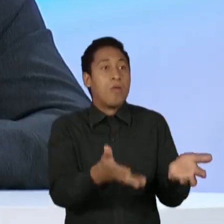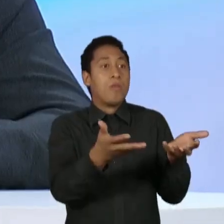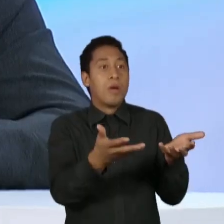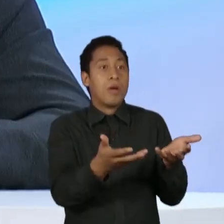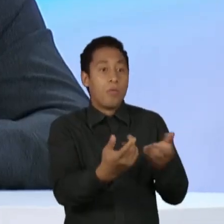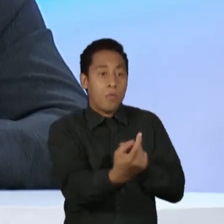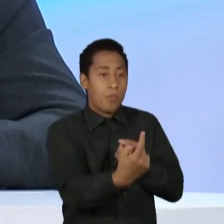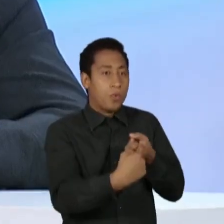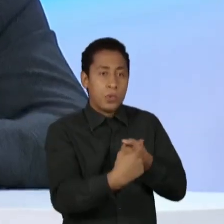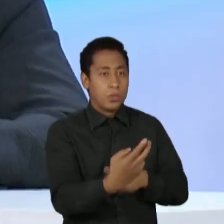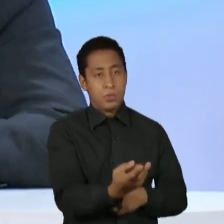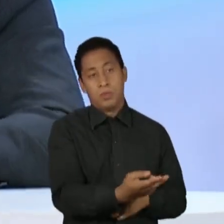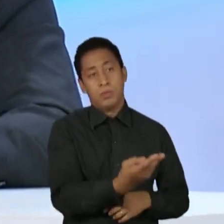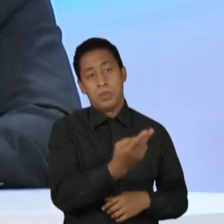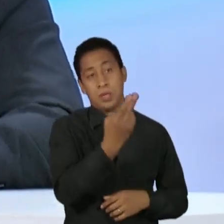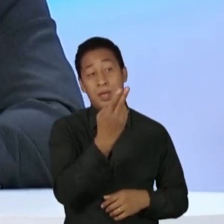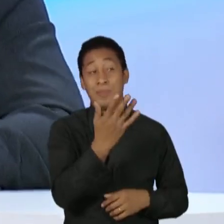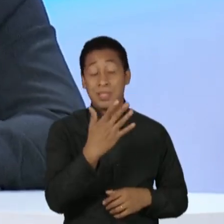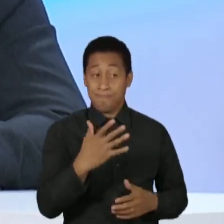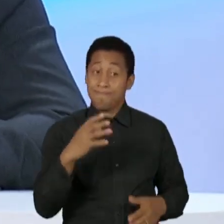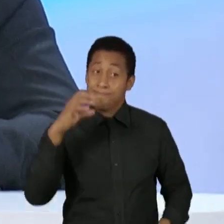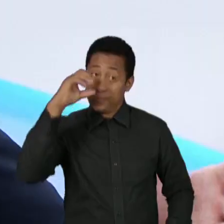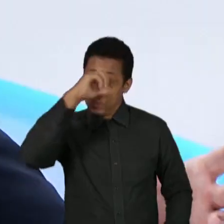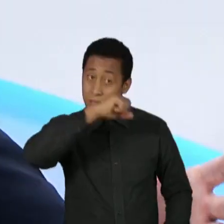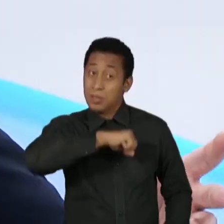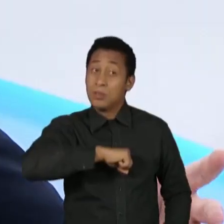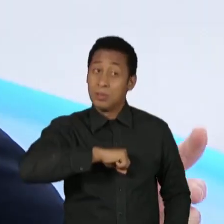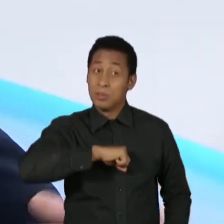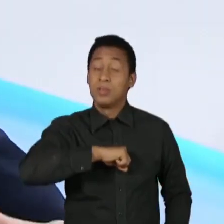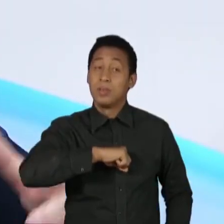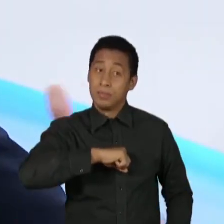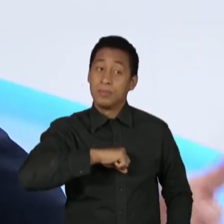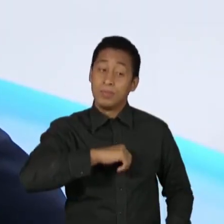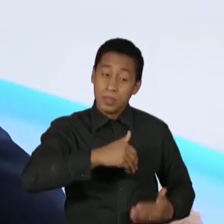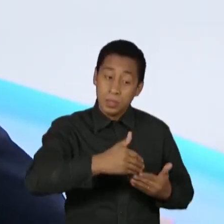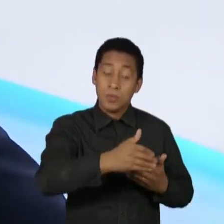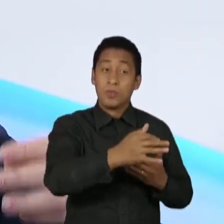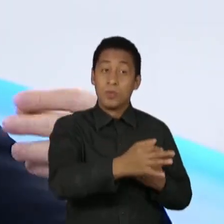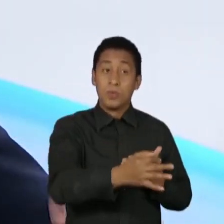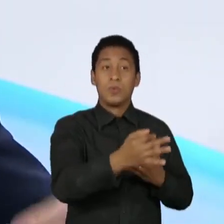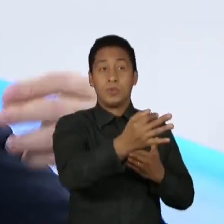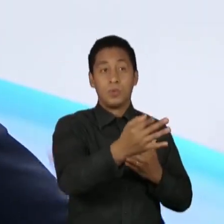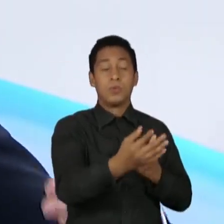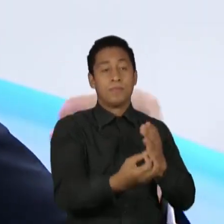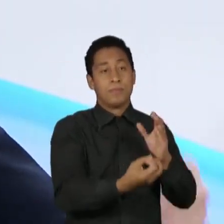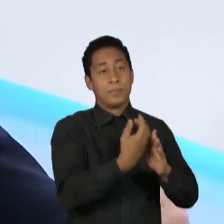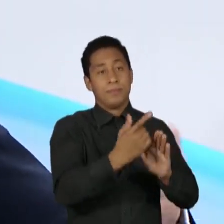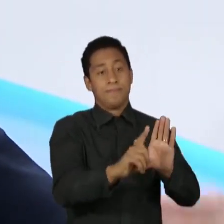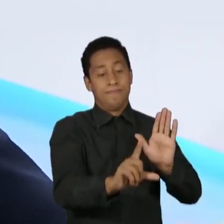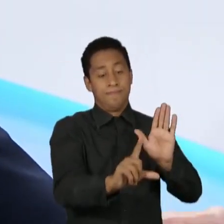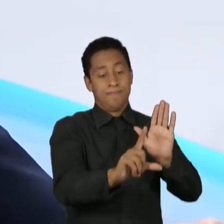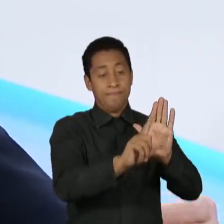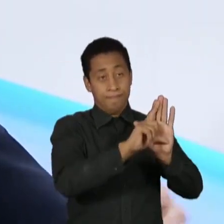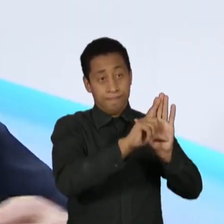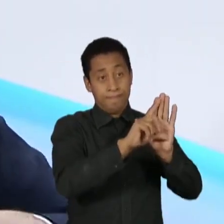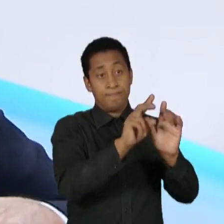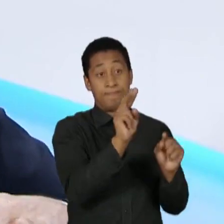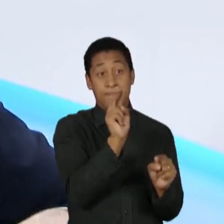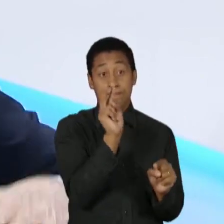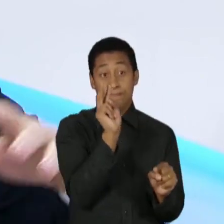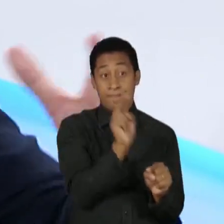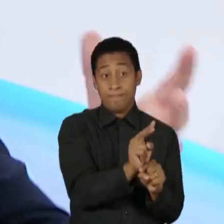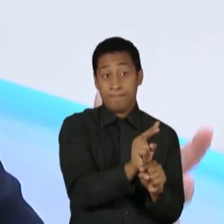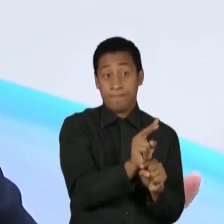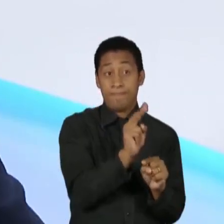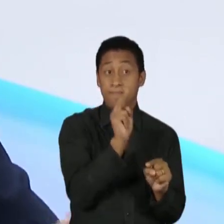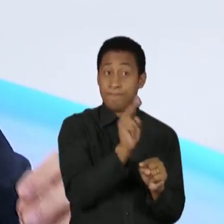um legado importante na estruturação de uma de uma legislação que proteja efetivamente e que